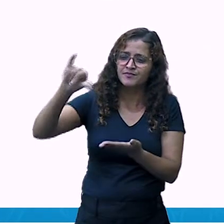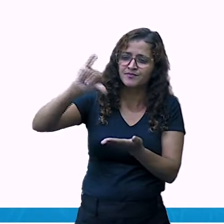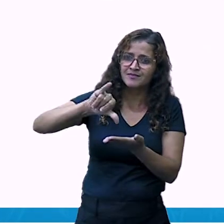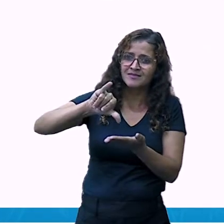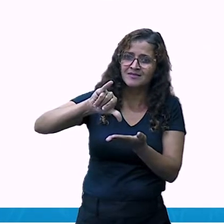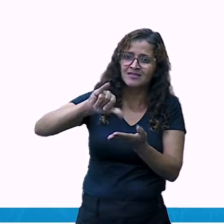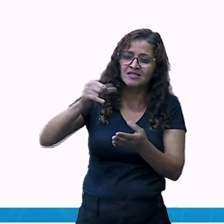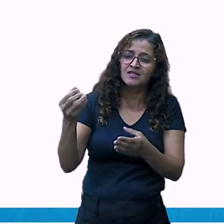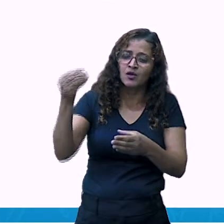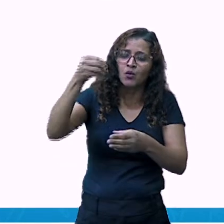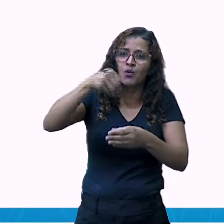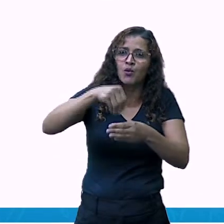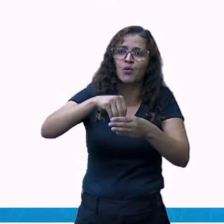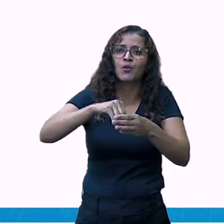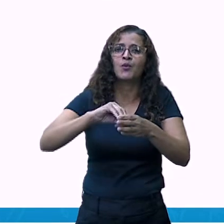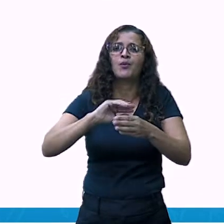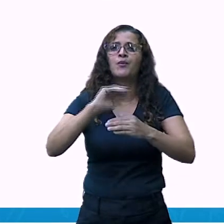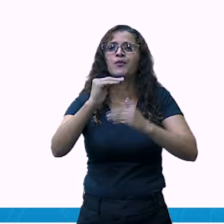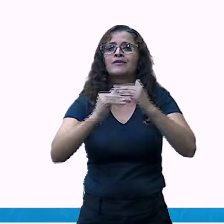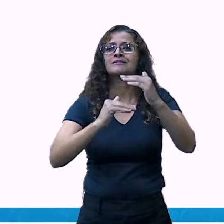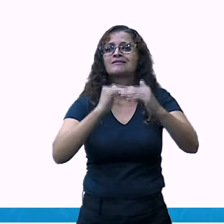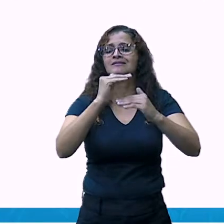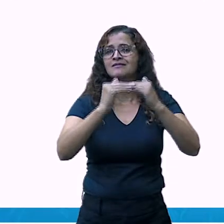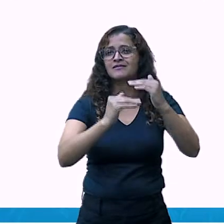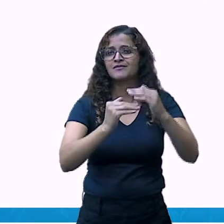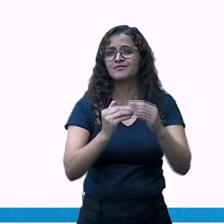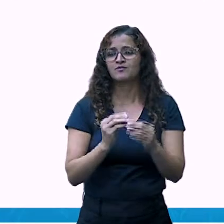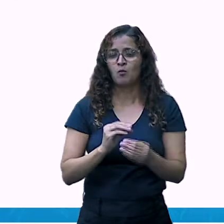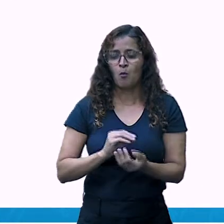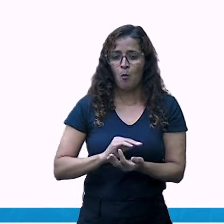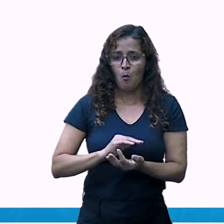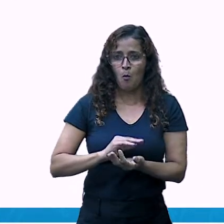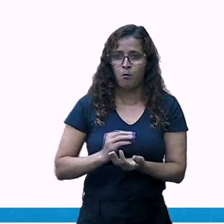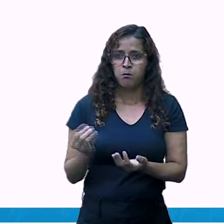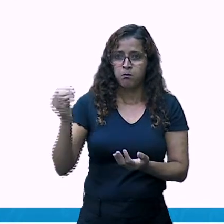fermentação. Vamos ver também um outro exemplo, os